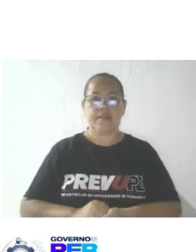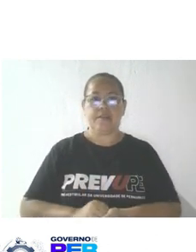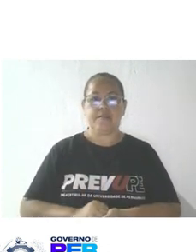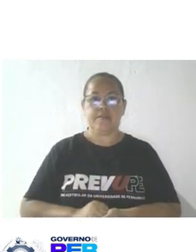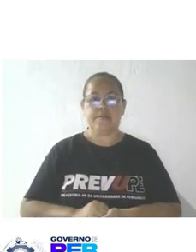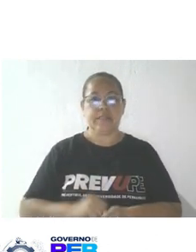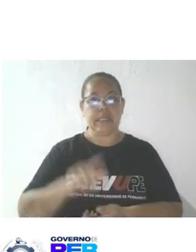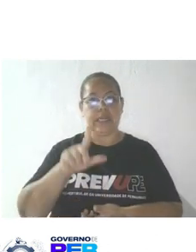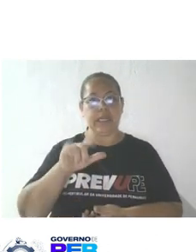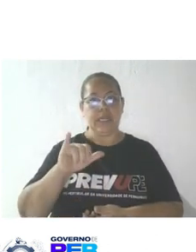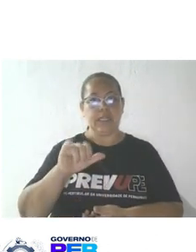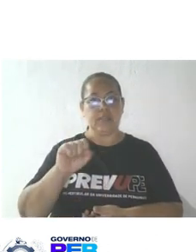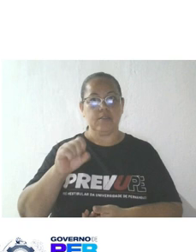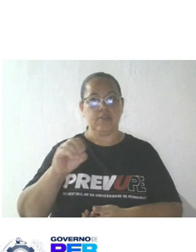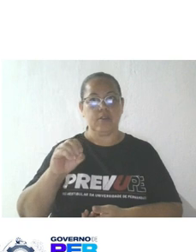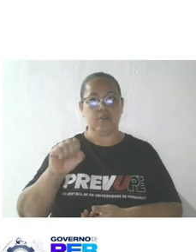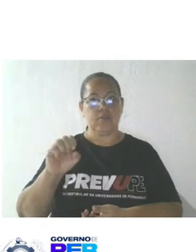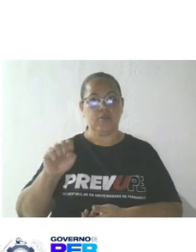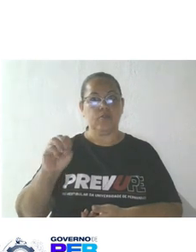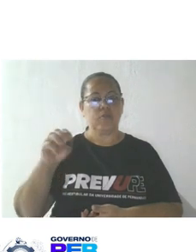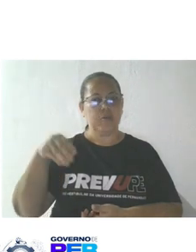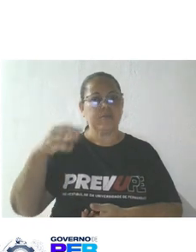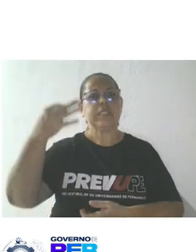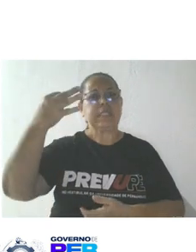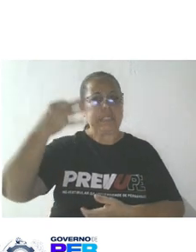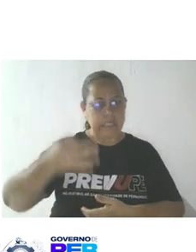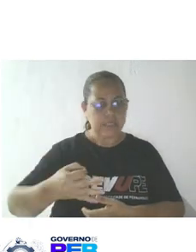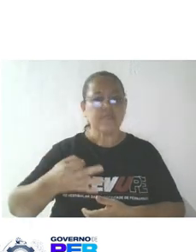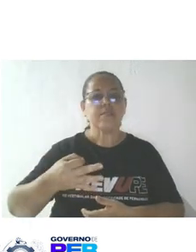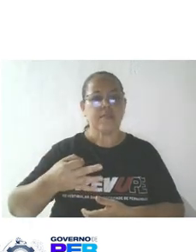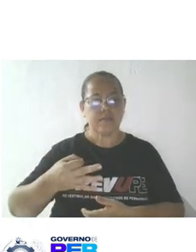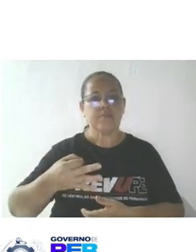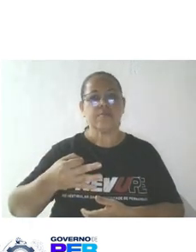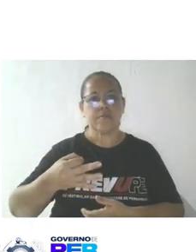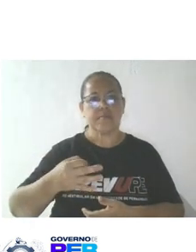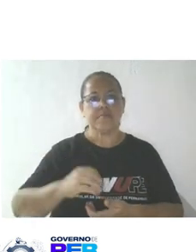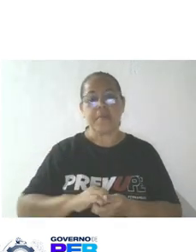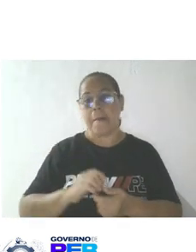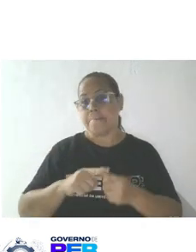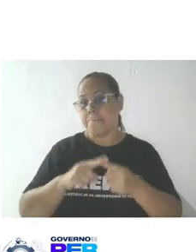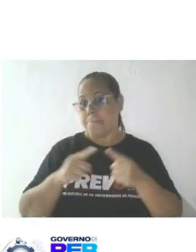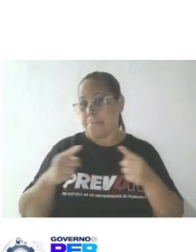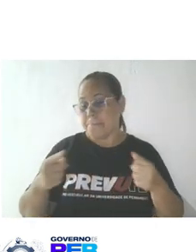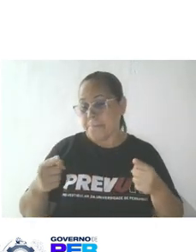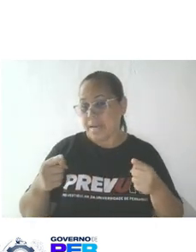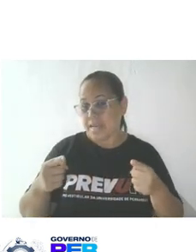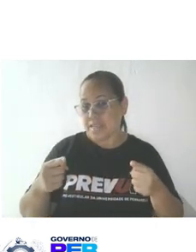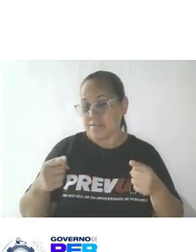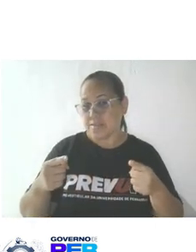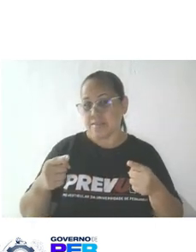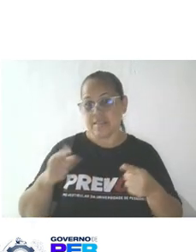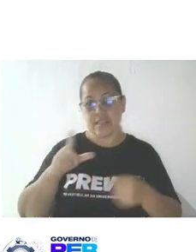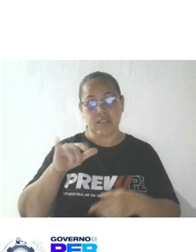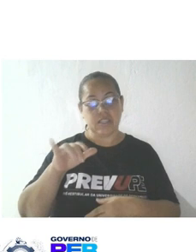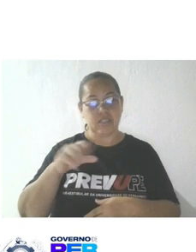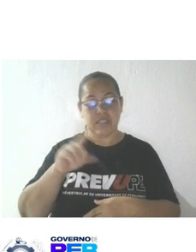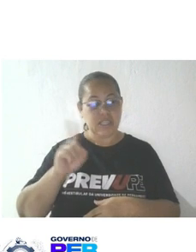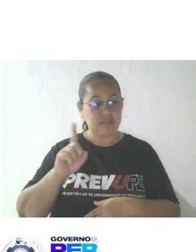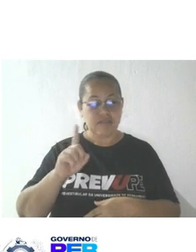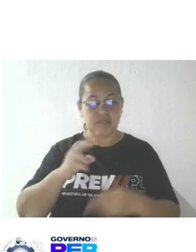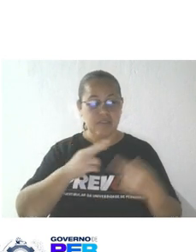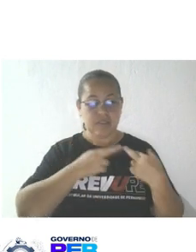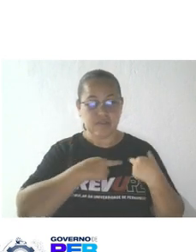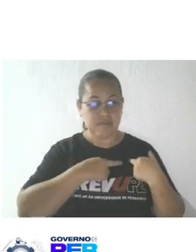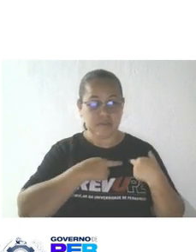até lisossomos está tudo correto, né? O complexo de Golgi produz os lisossomos. Mas, os lisossomos não são responsáveis pela